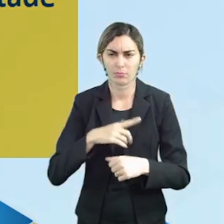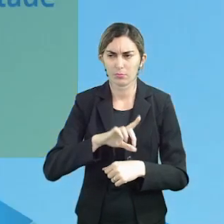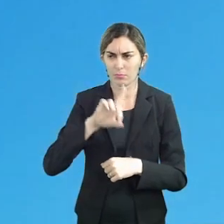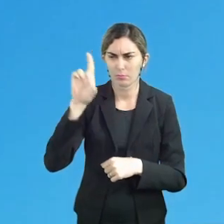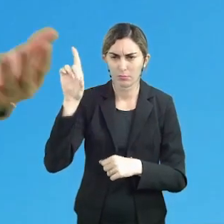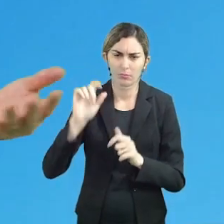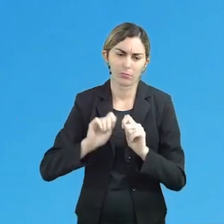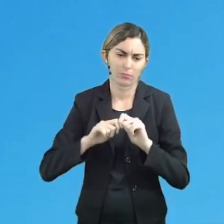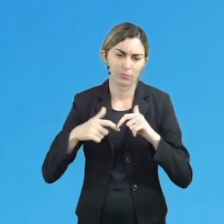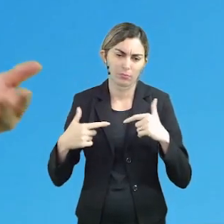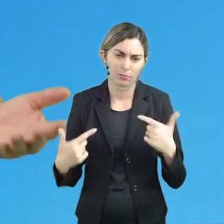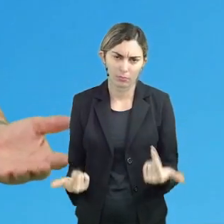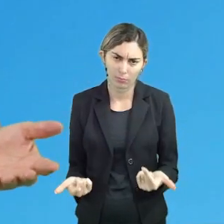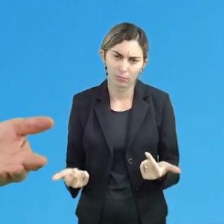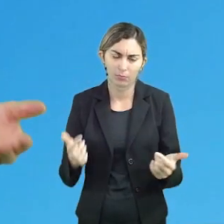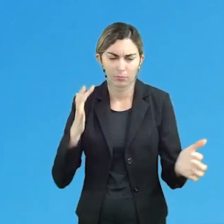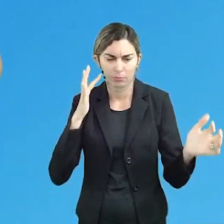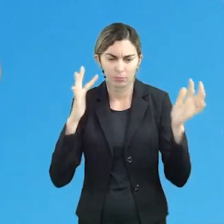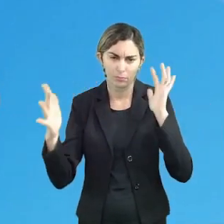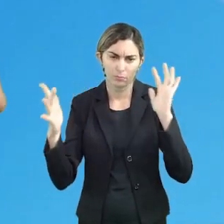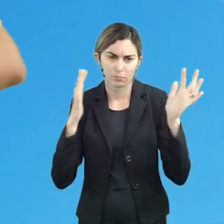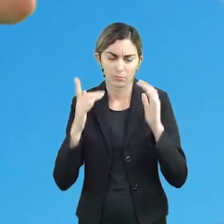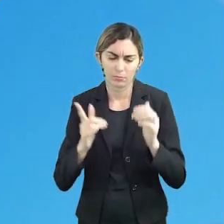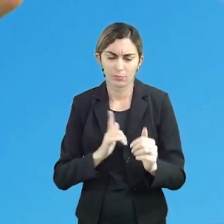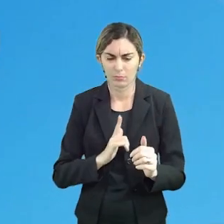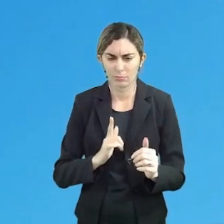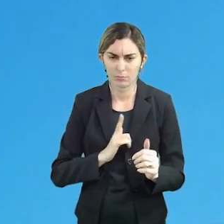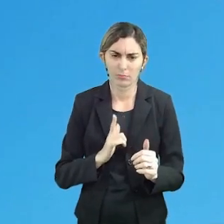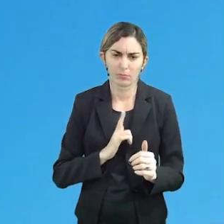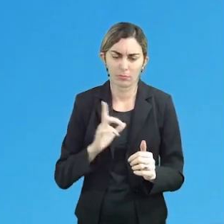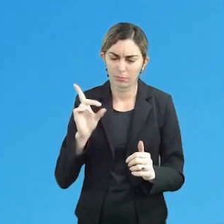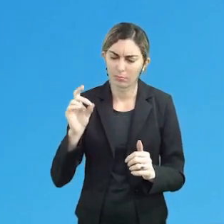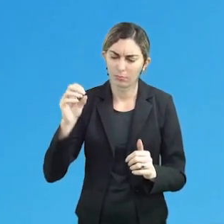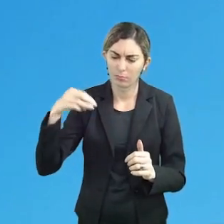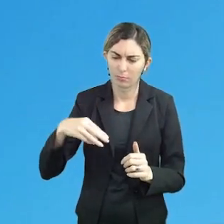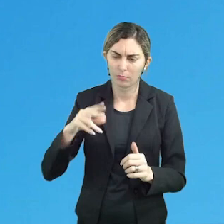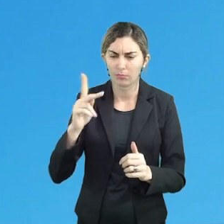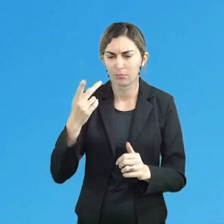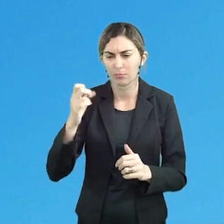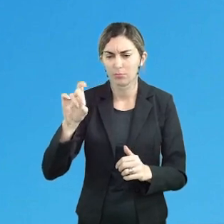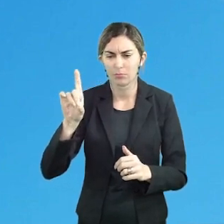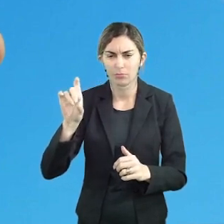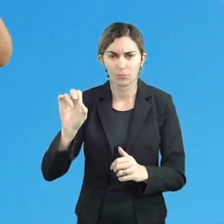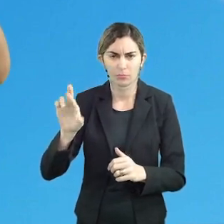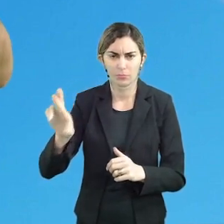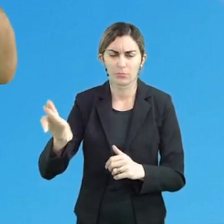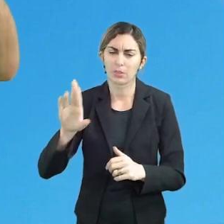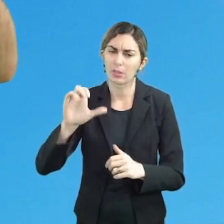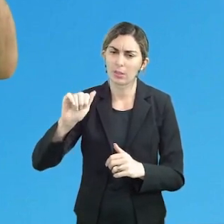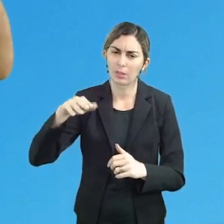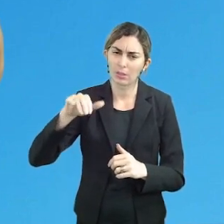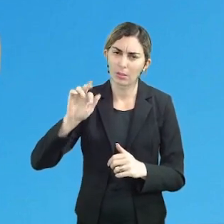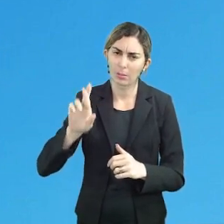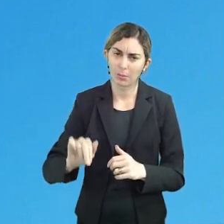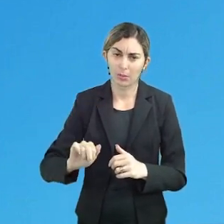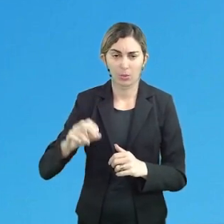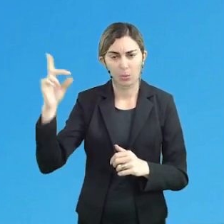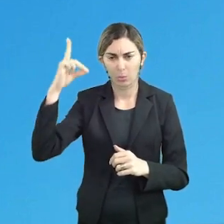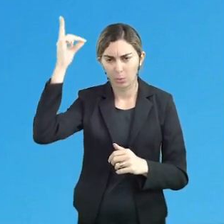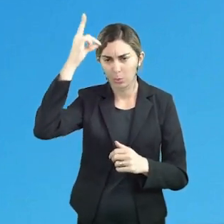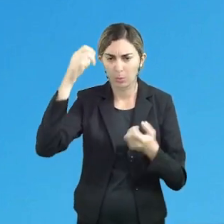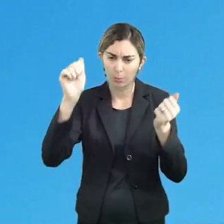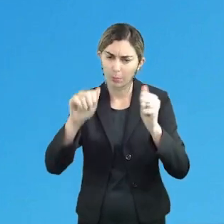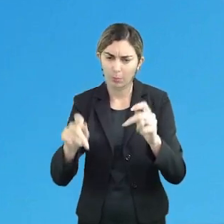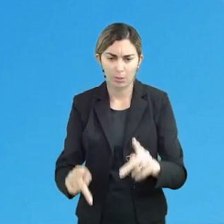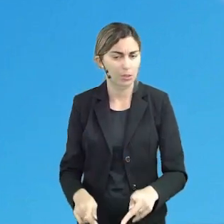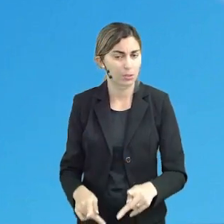Deus. Claro que essa reflexão tem que ser de Dom Helder Câmara, o dom da paz. Então